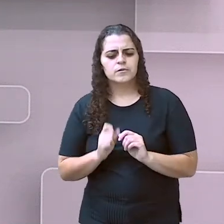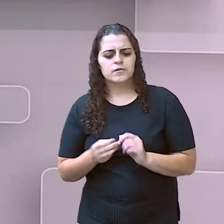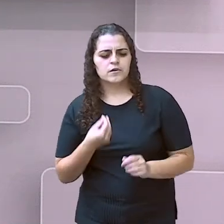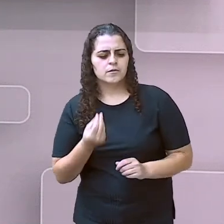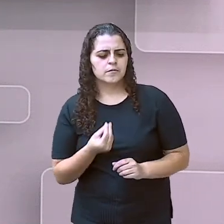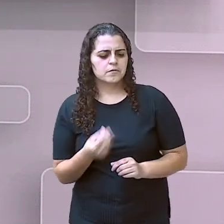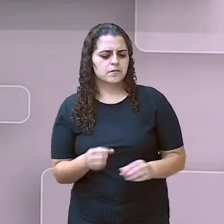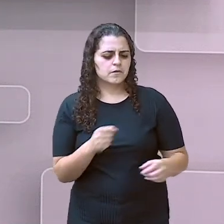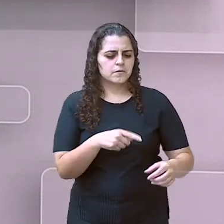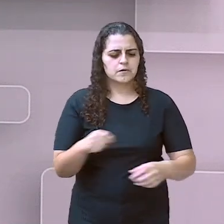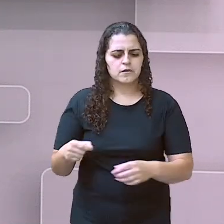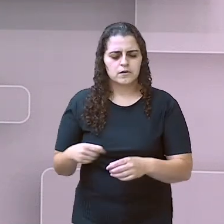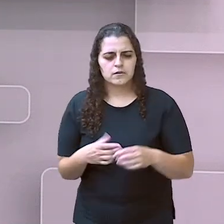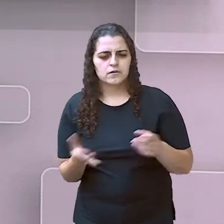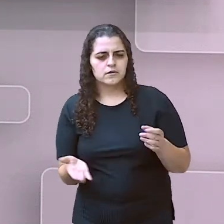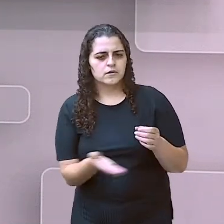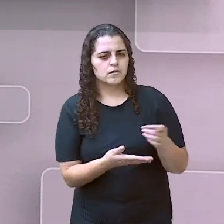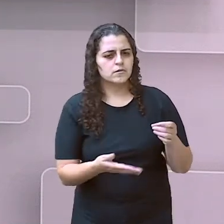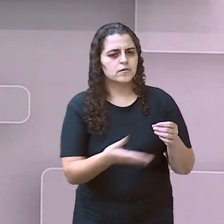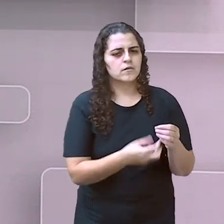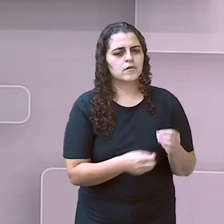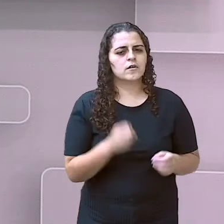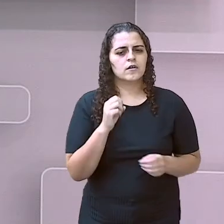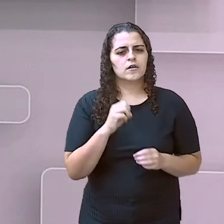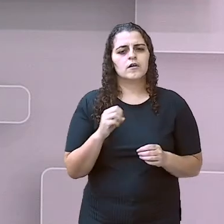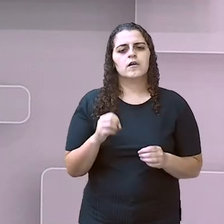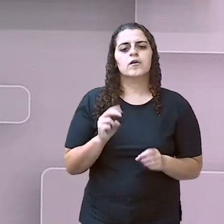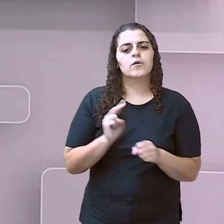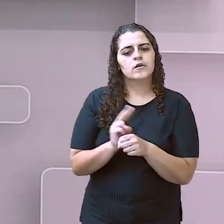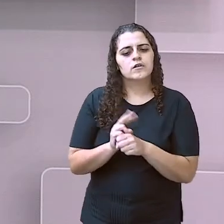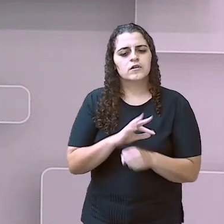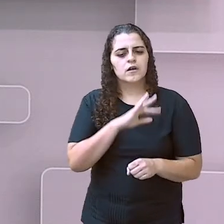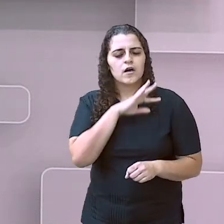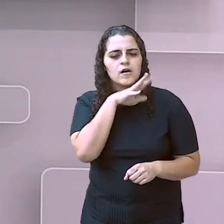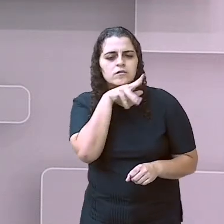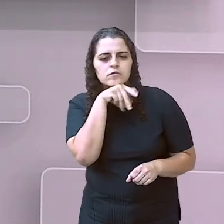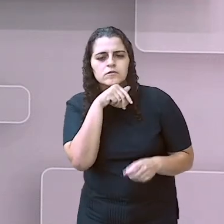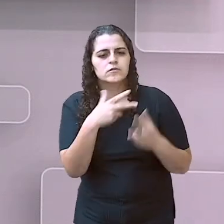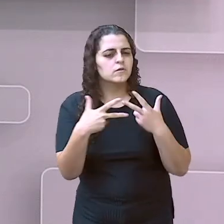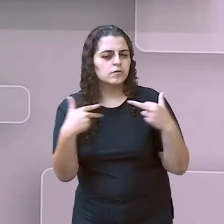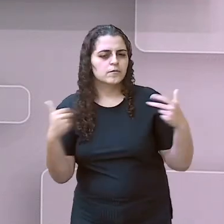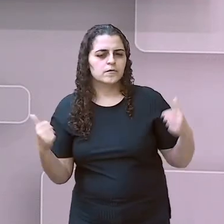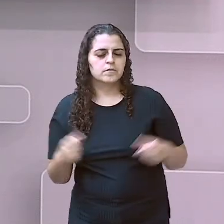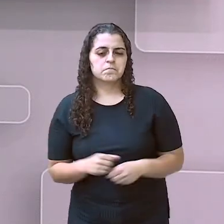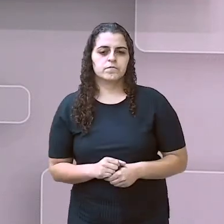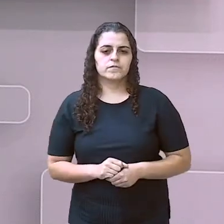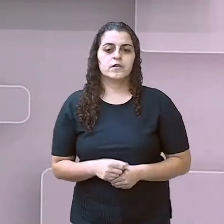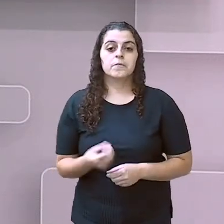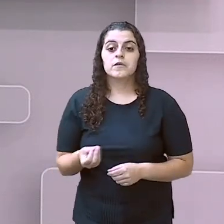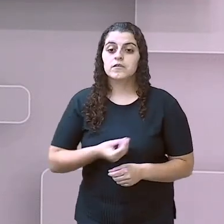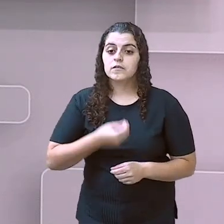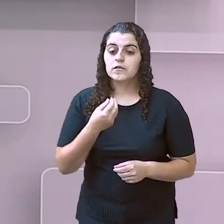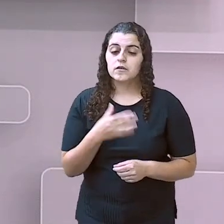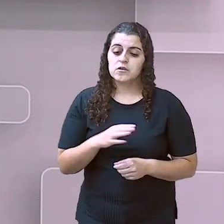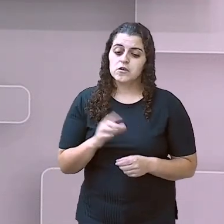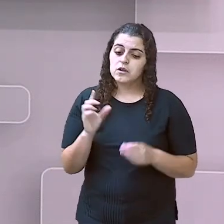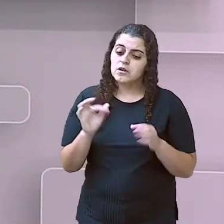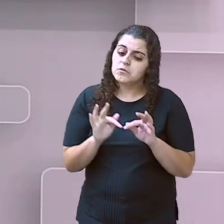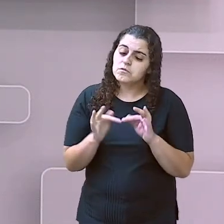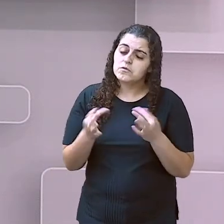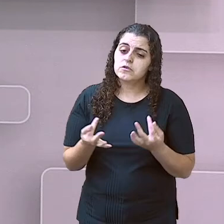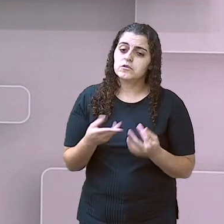plantavam, eles colhiam, eles criavam os animais. Eles tinham uma vida de riqueza? Não, era uma vida muito